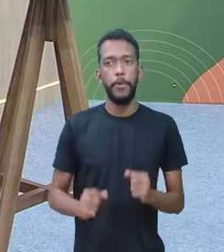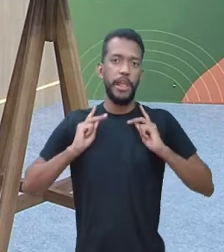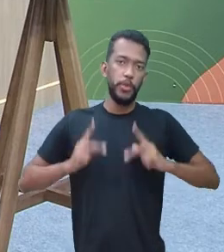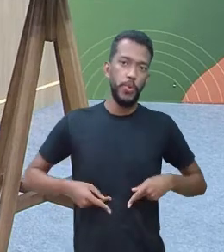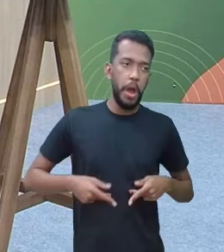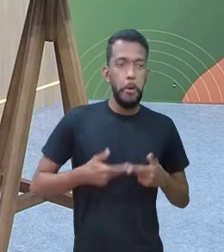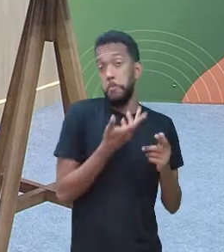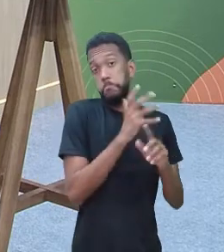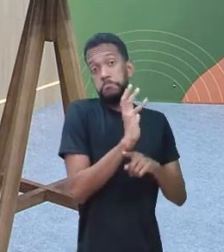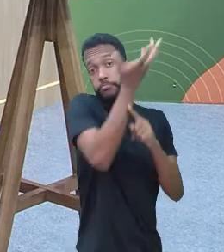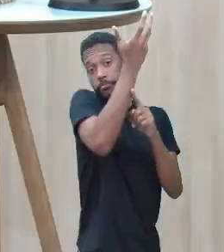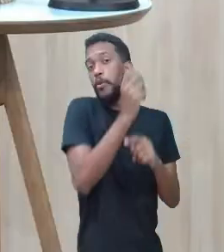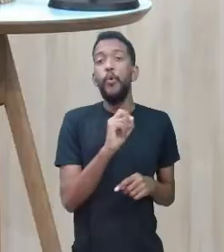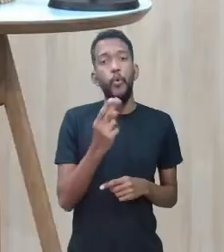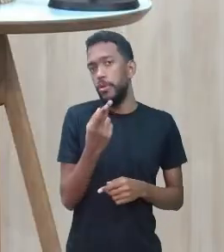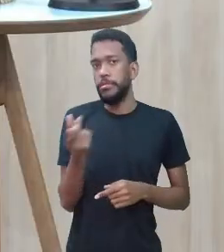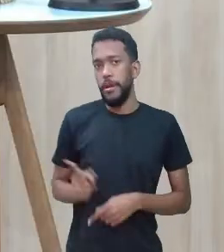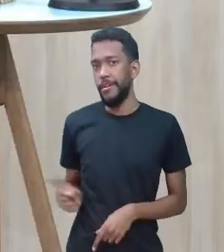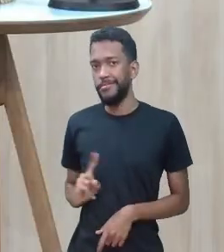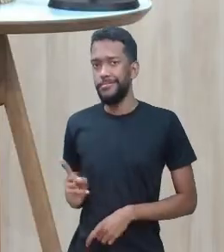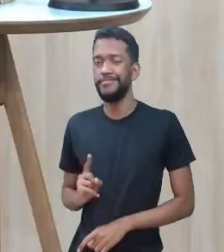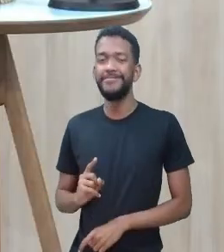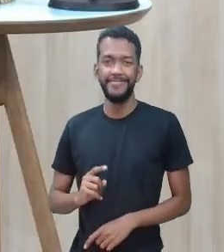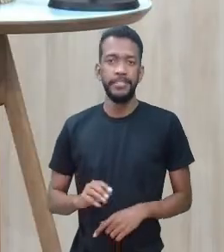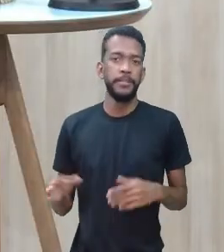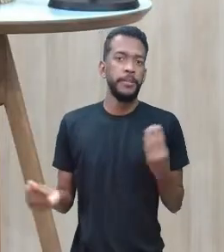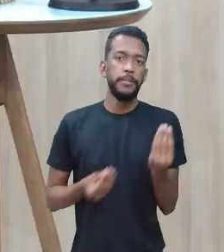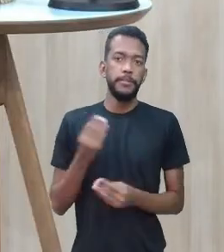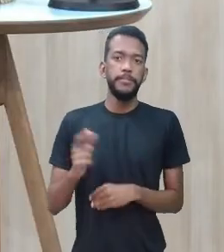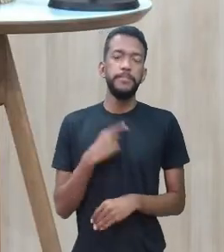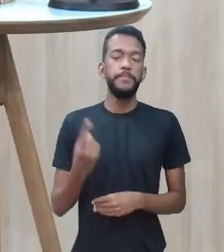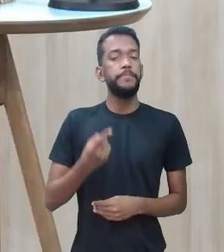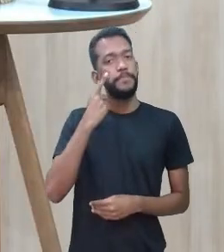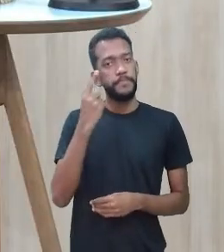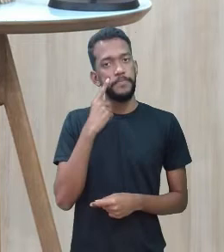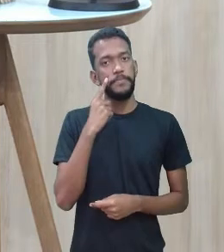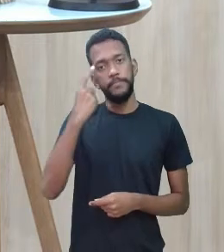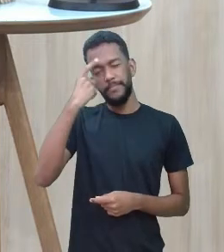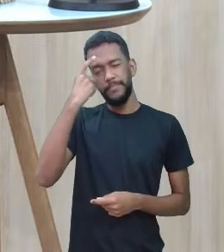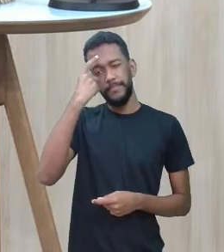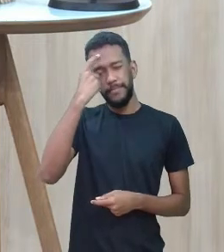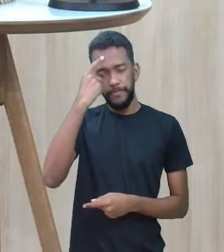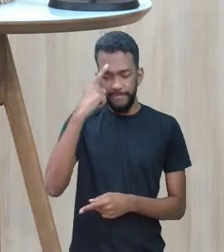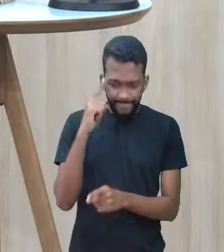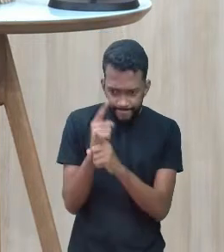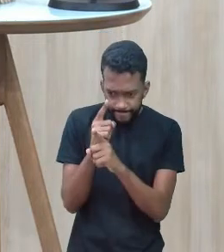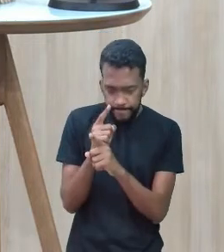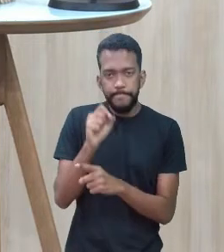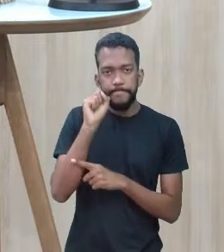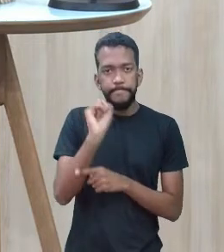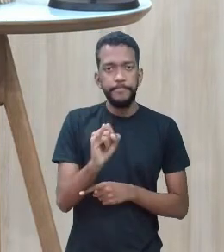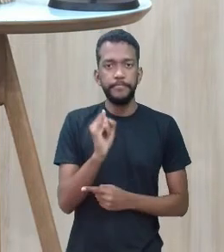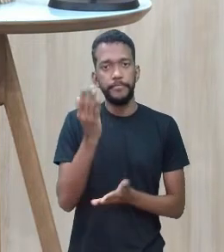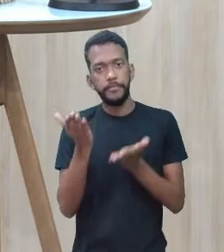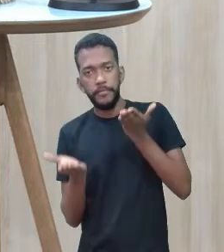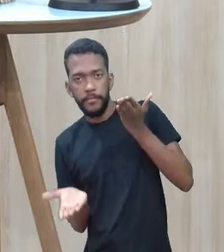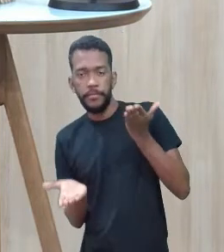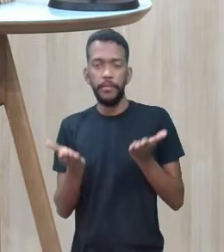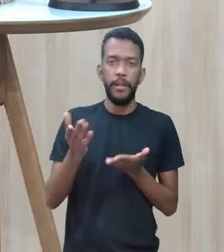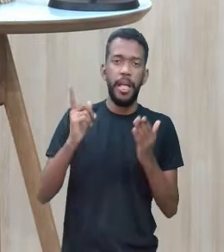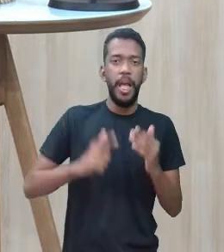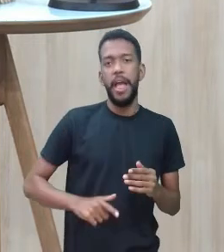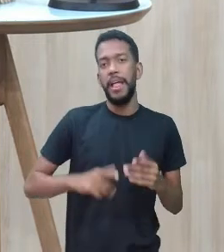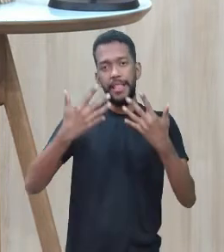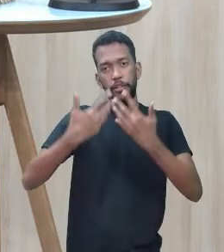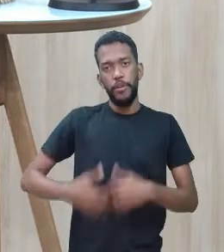não. E aí? Como é que a gente vai parar para pensar e identificar se o desequilíbrio é natural